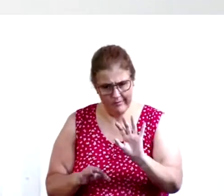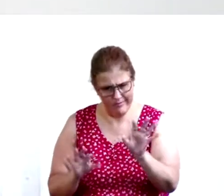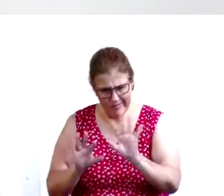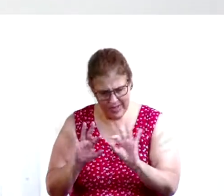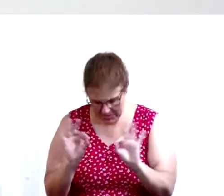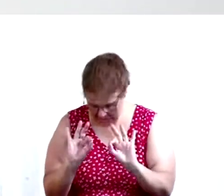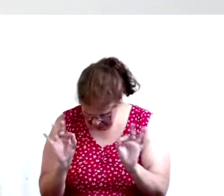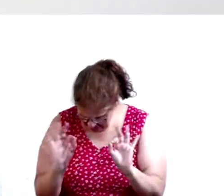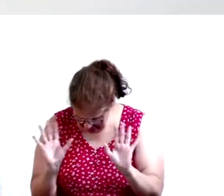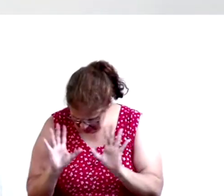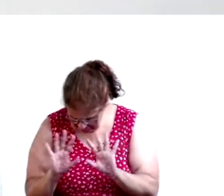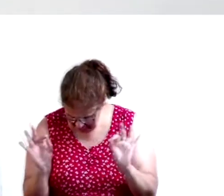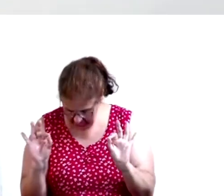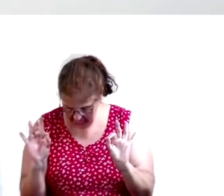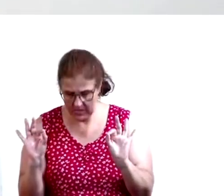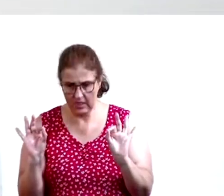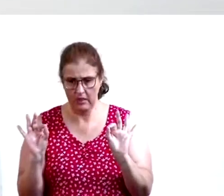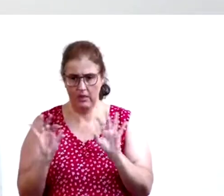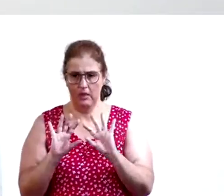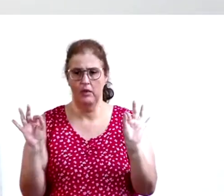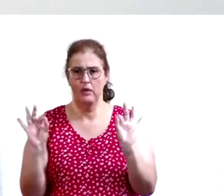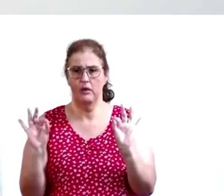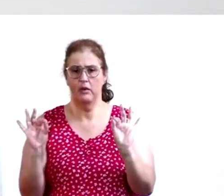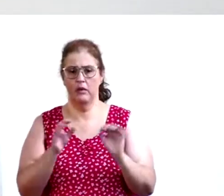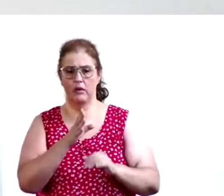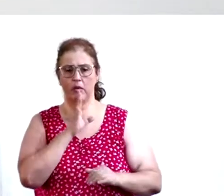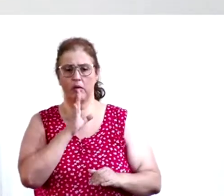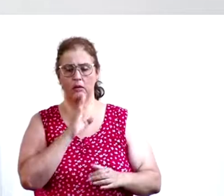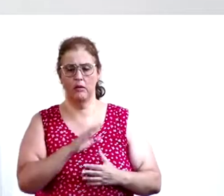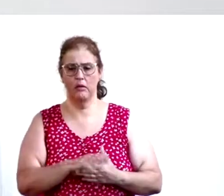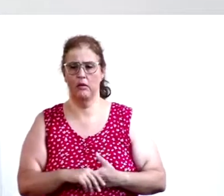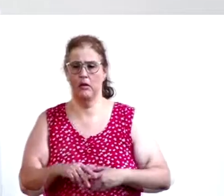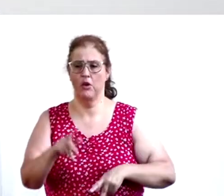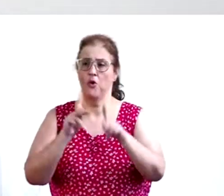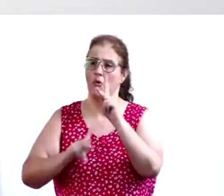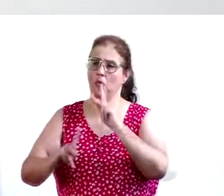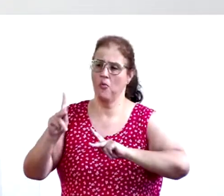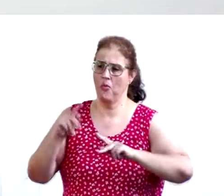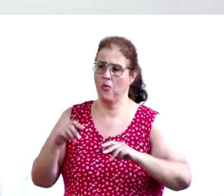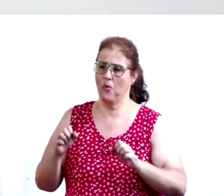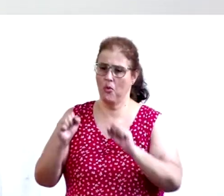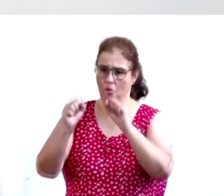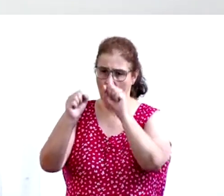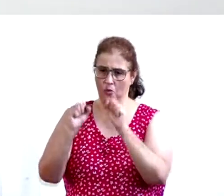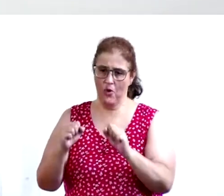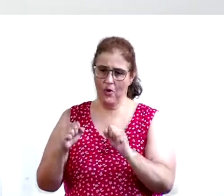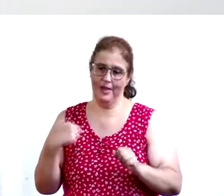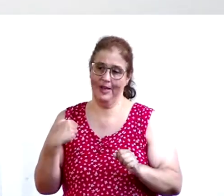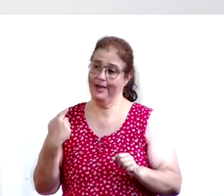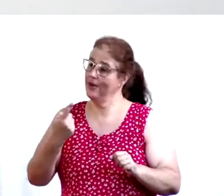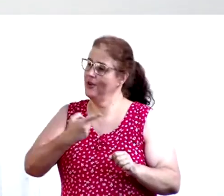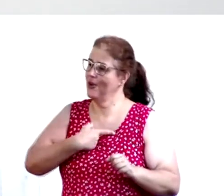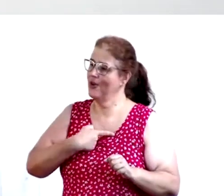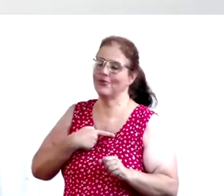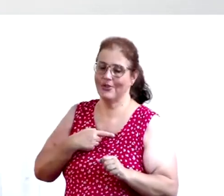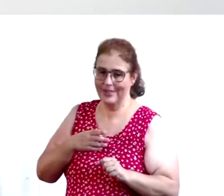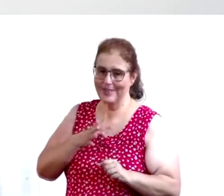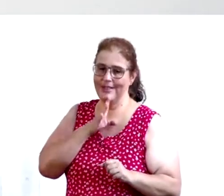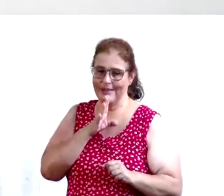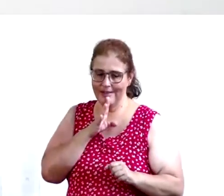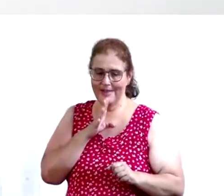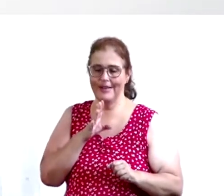mesmo. Talvez muitos de nós ainda precisem descobrir o poder que eles têm de serem sacerdotes reais,